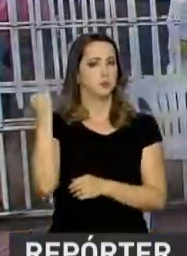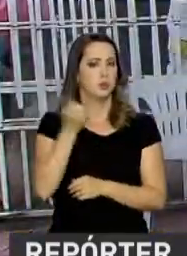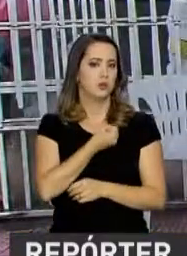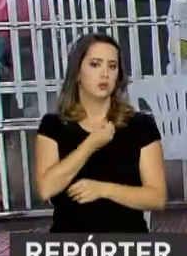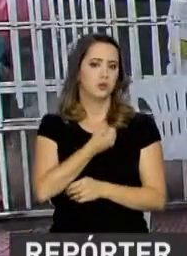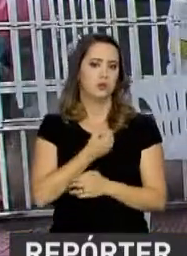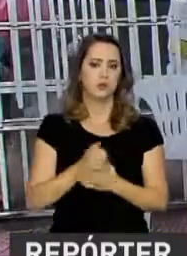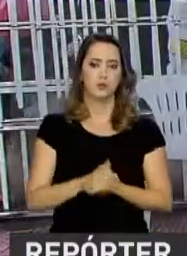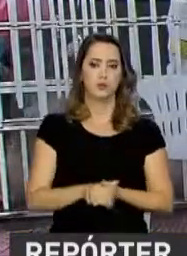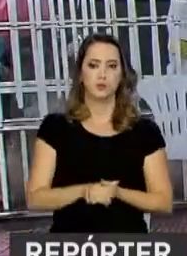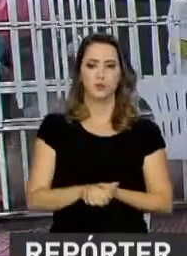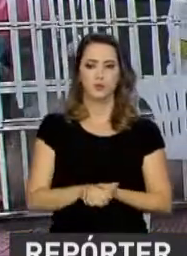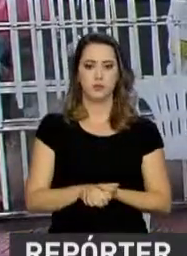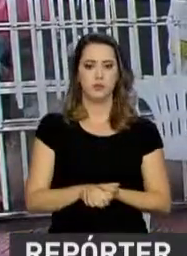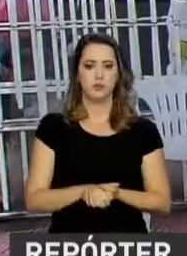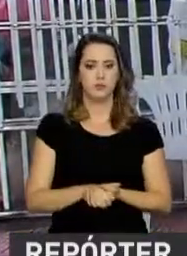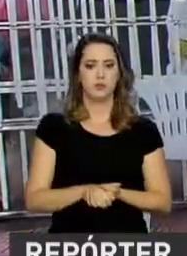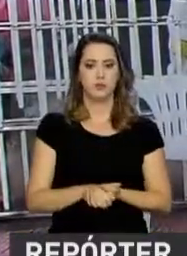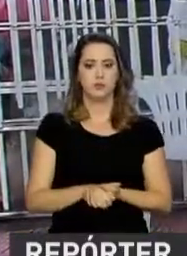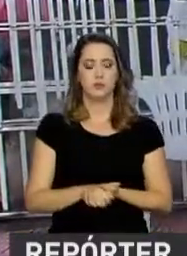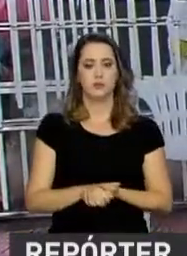significativa.